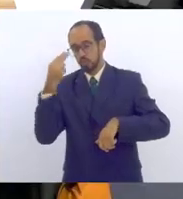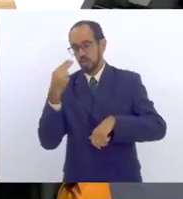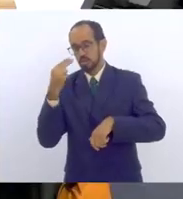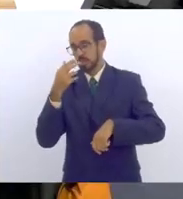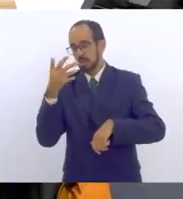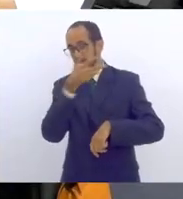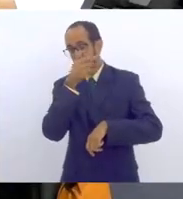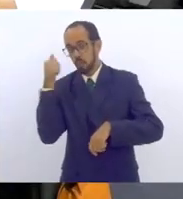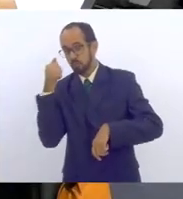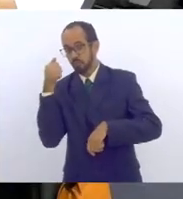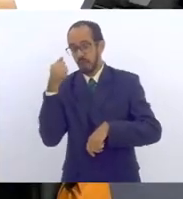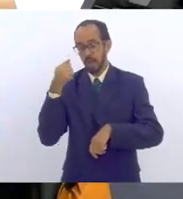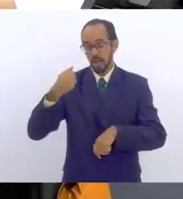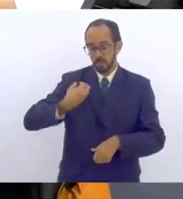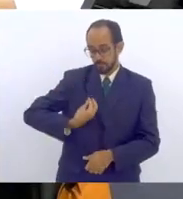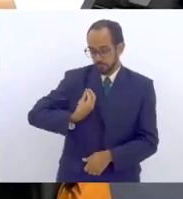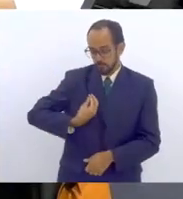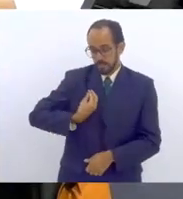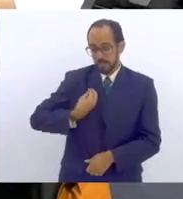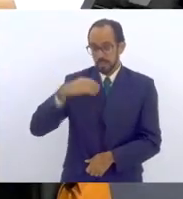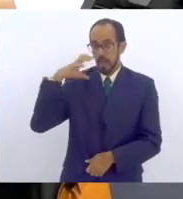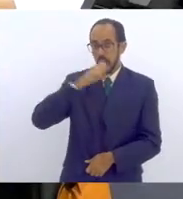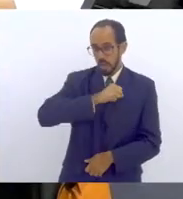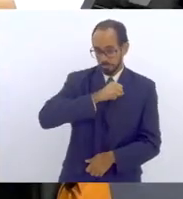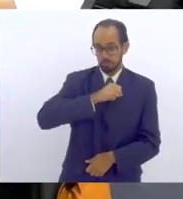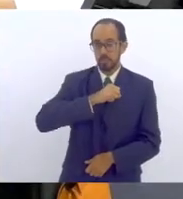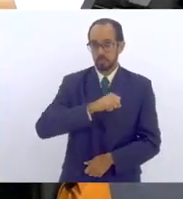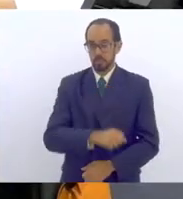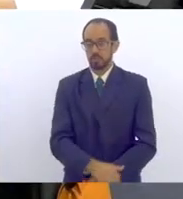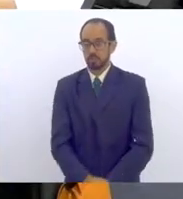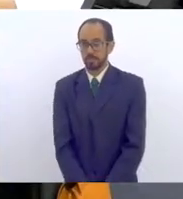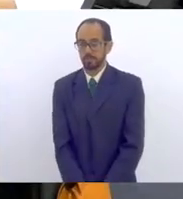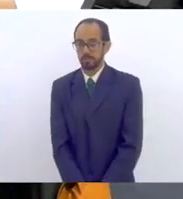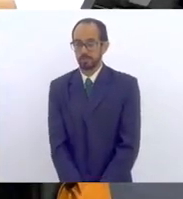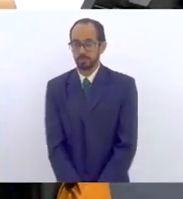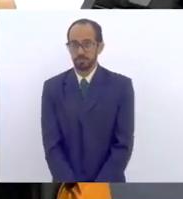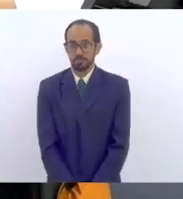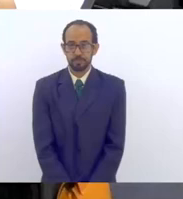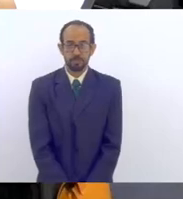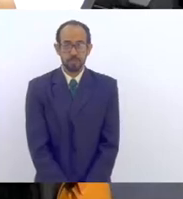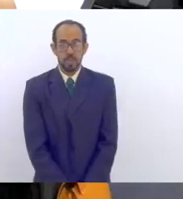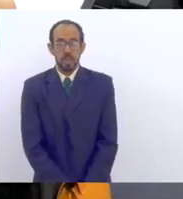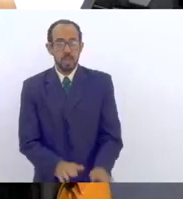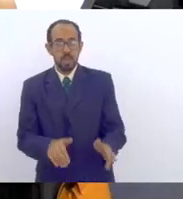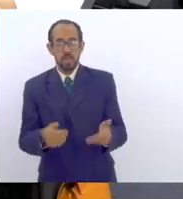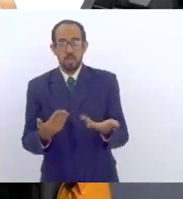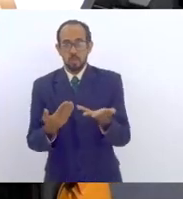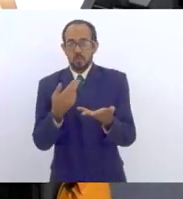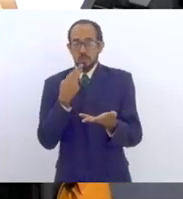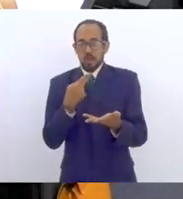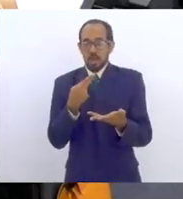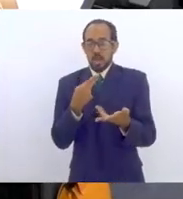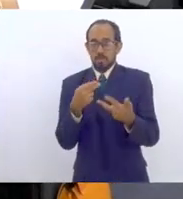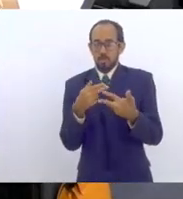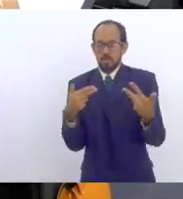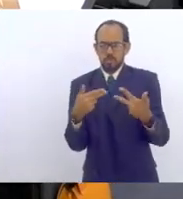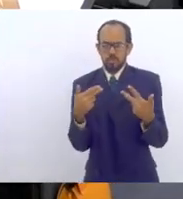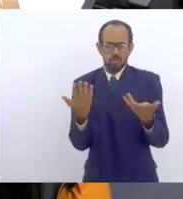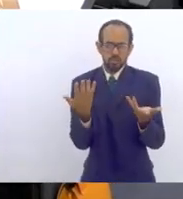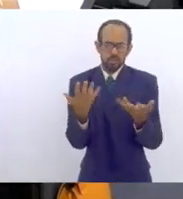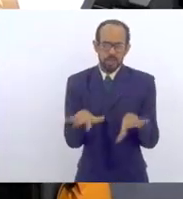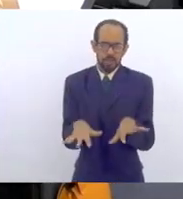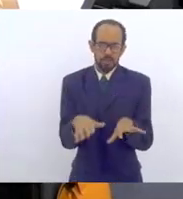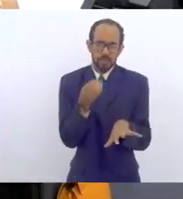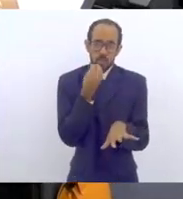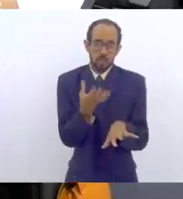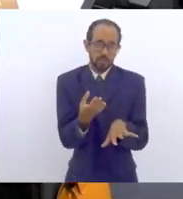muitas vidas com laudos rápidos e precisos olha eu vou falar uma coisa aqui que eu não quero que conte para ninguém